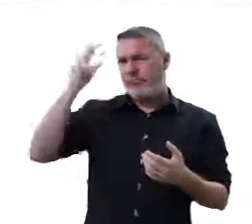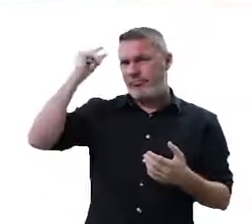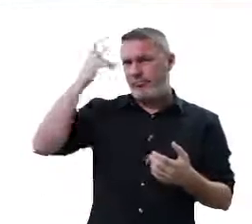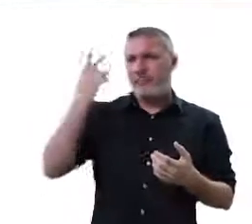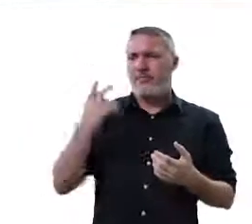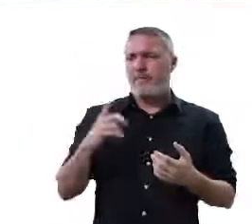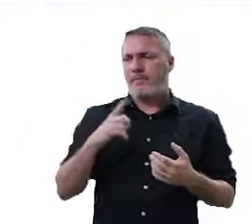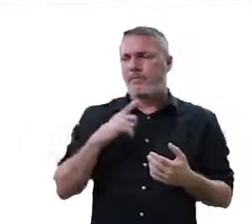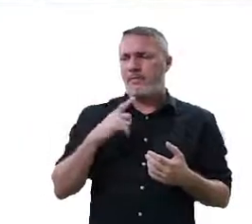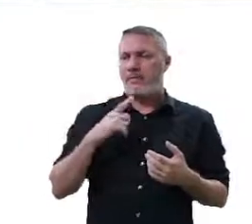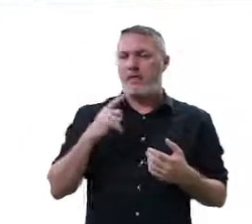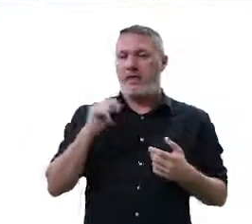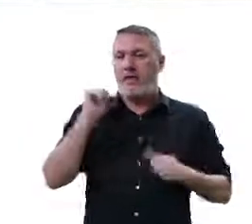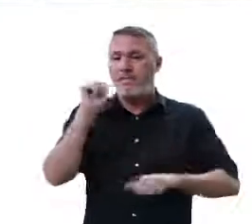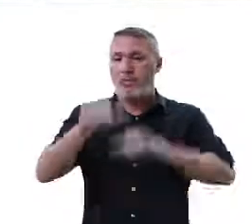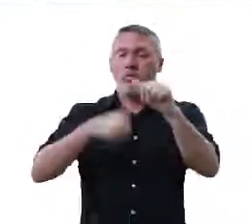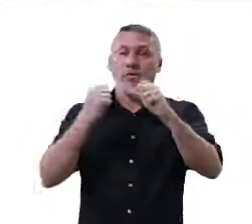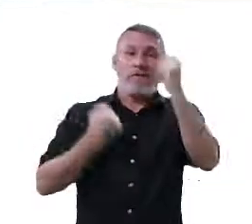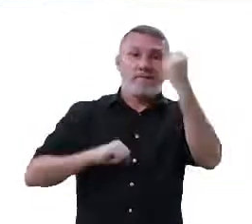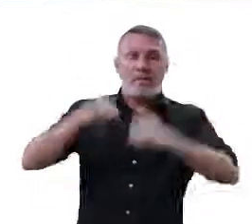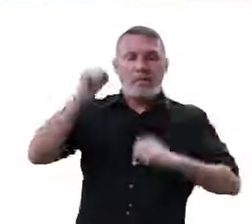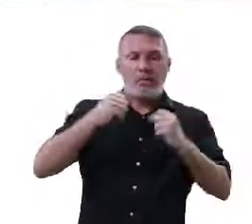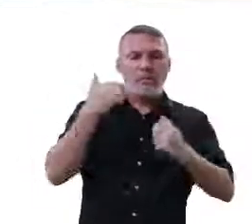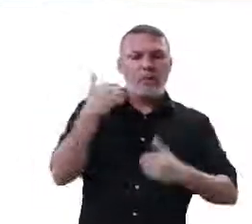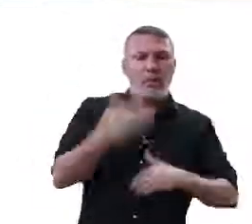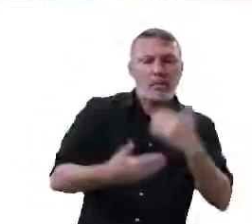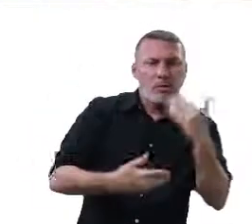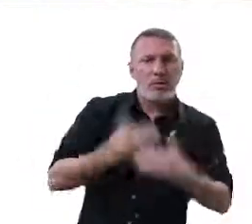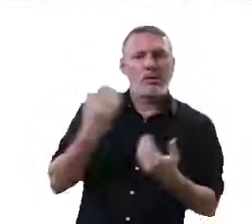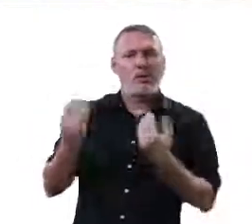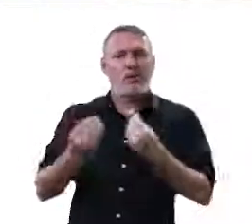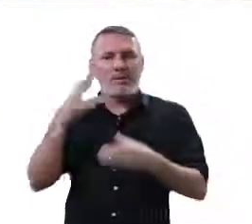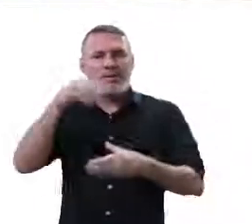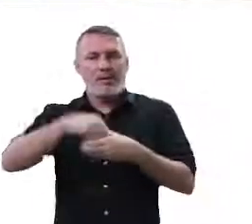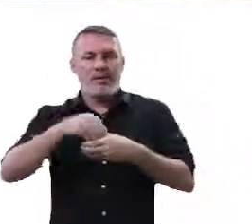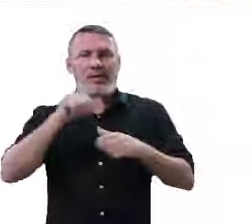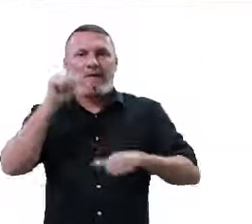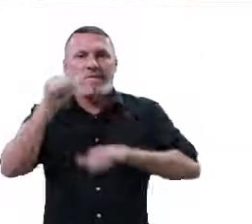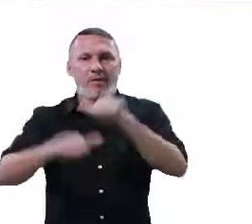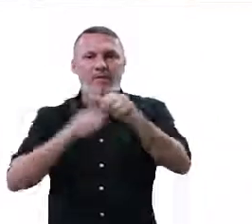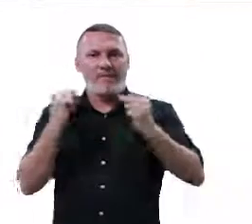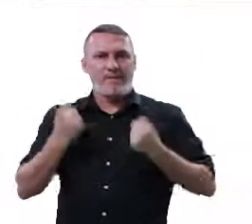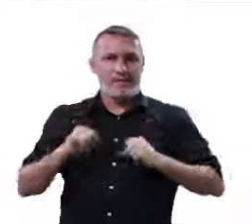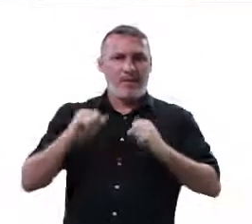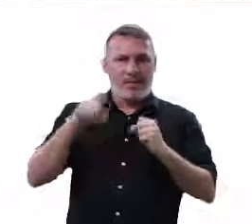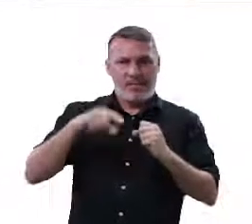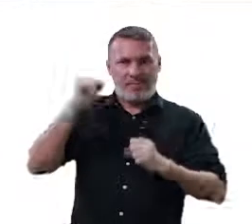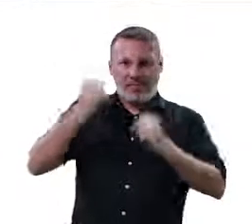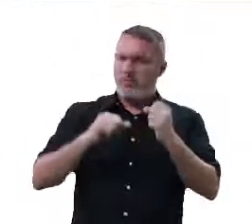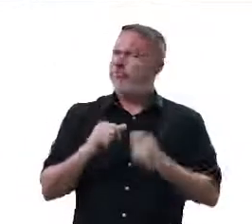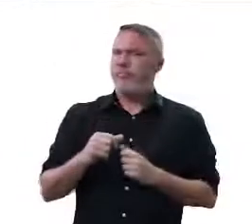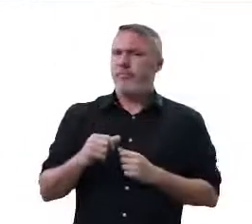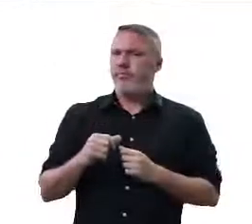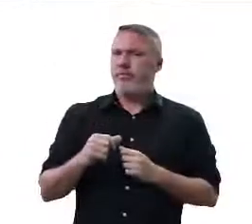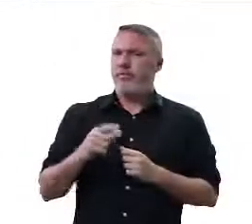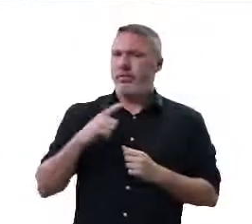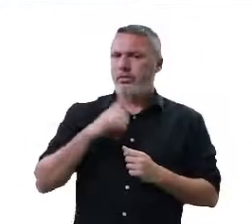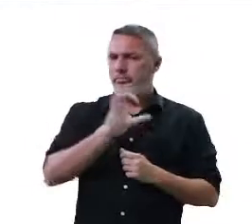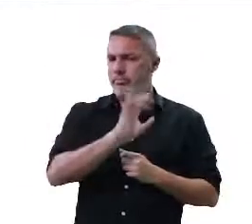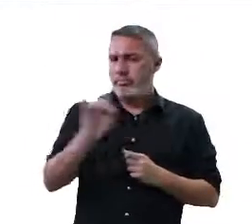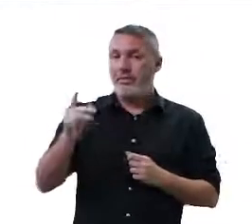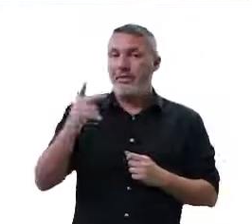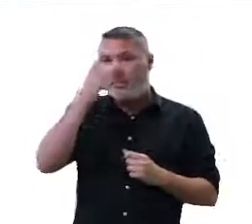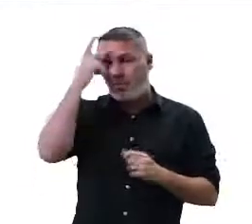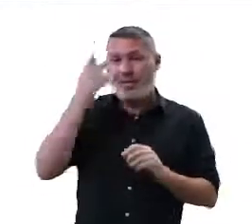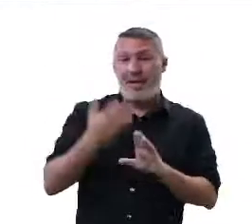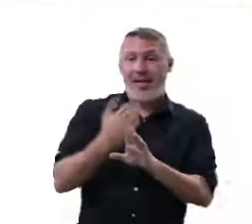máquina da Revolução Industrial, o processo da Revolução Industrial, ele não, obviamente, esses